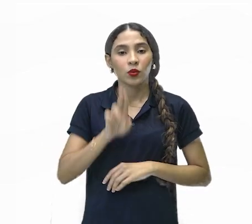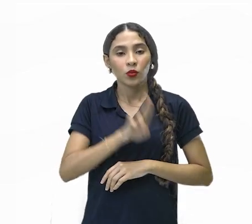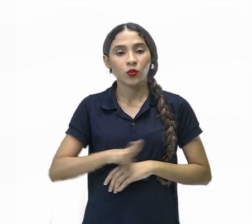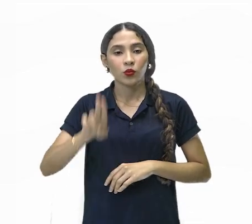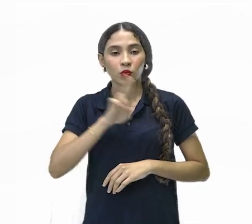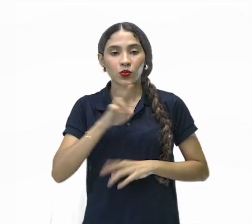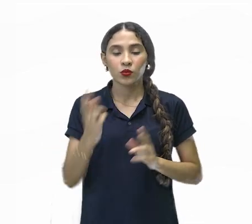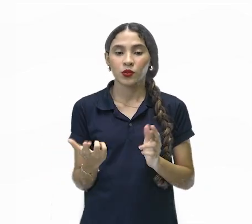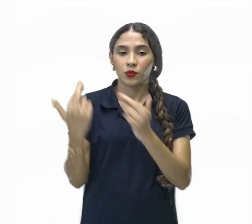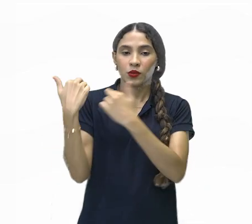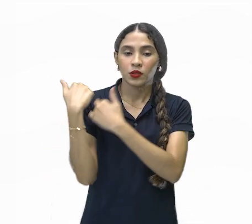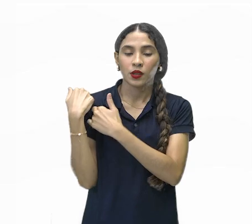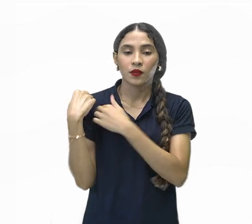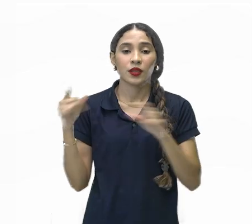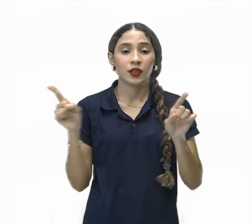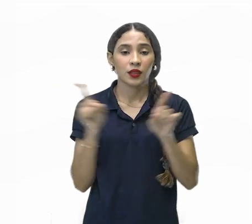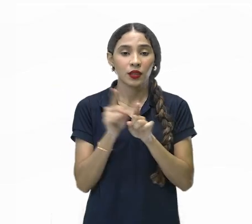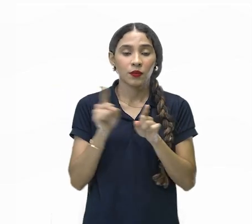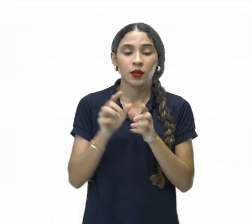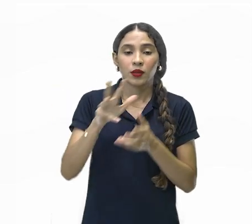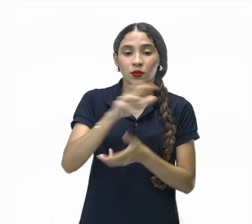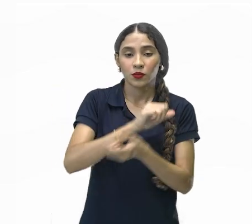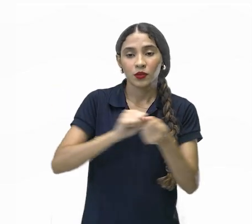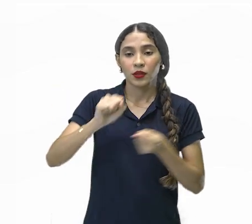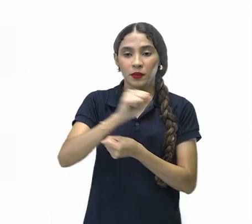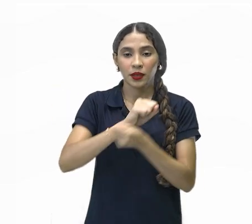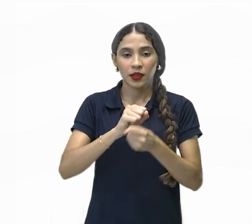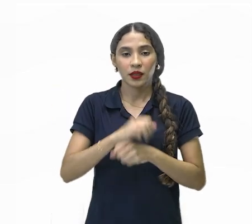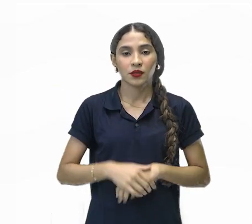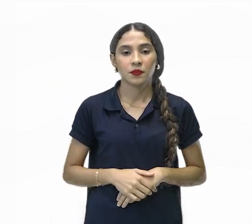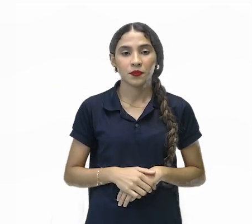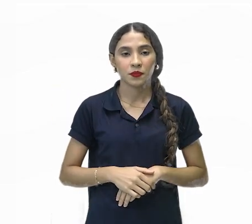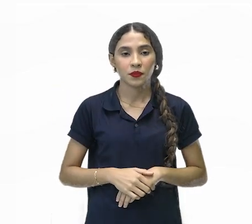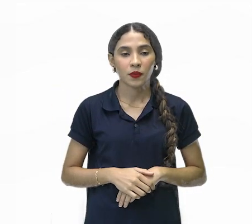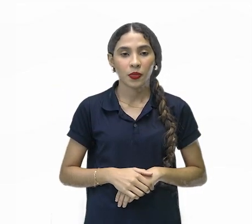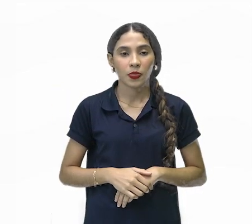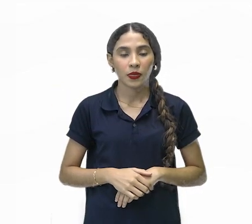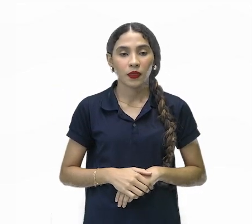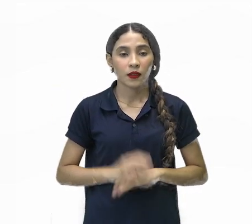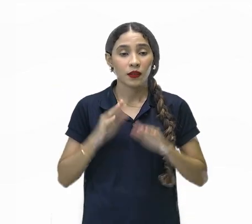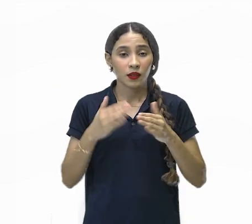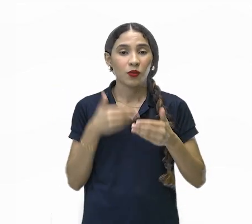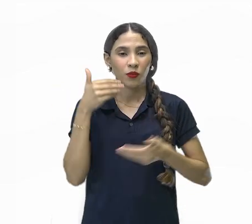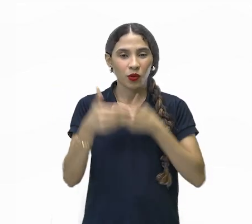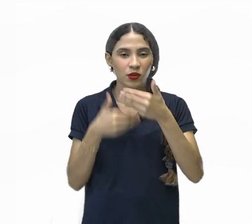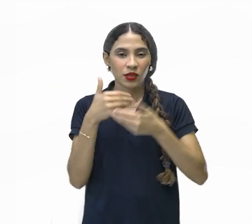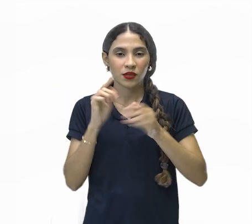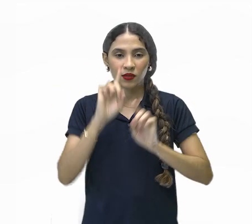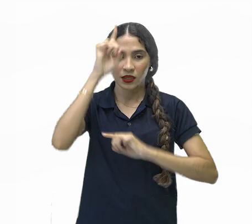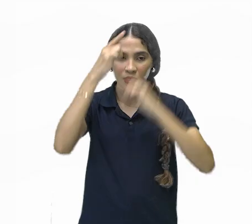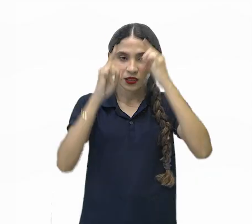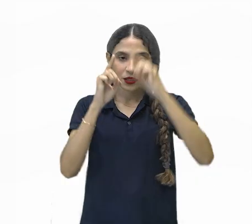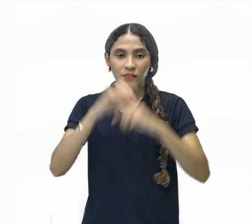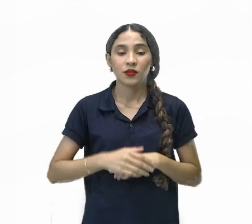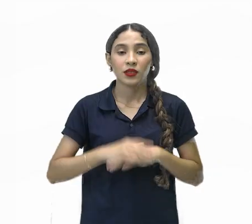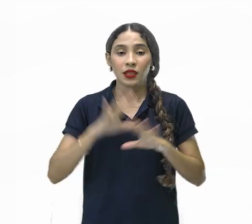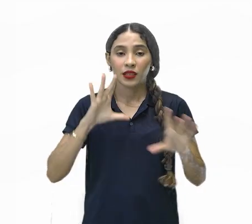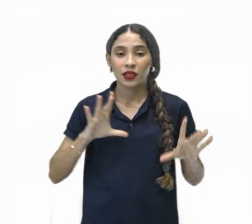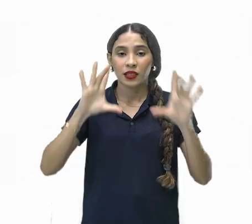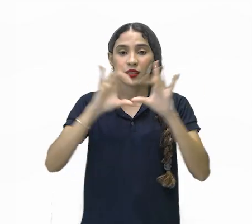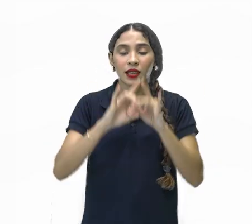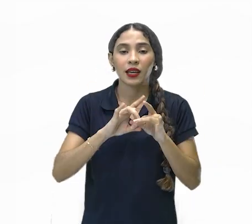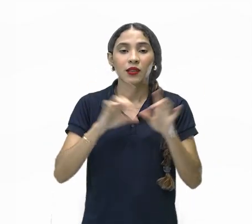indígena, consumo responsável e sustentabilidade. Esse processo